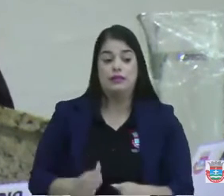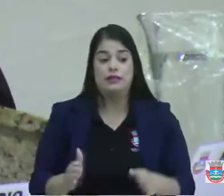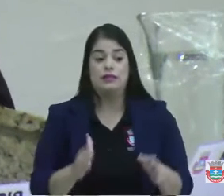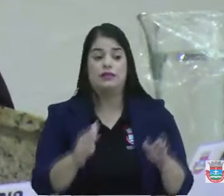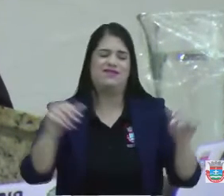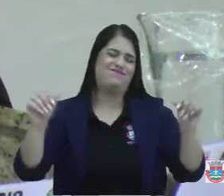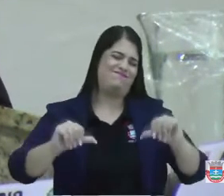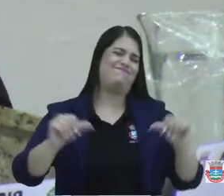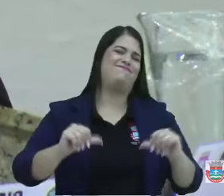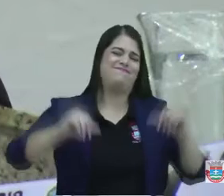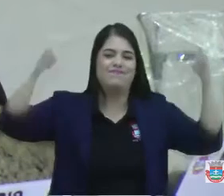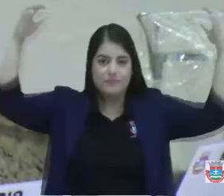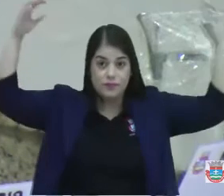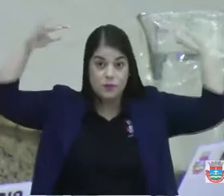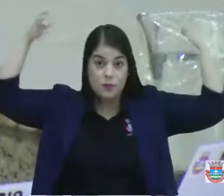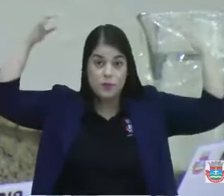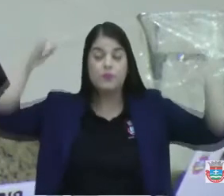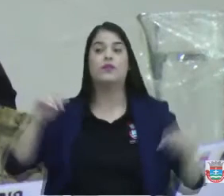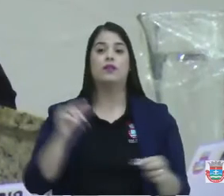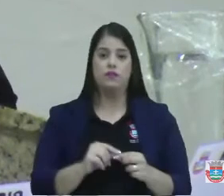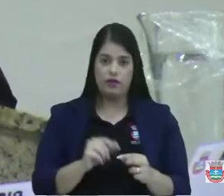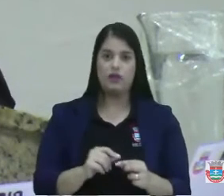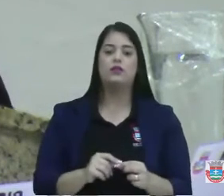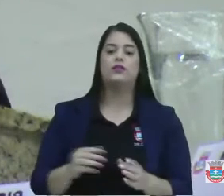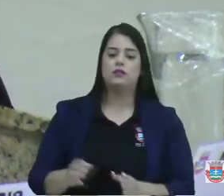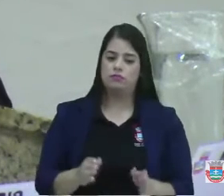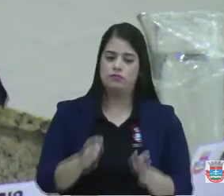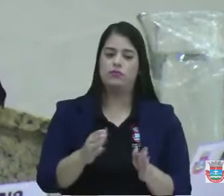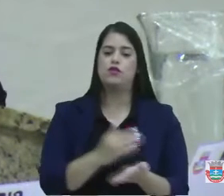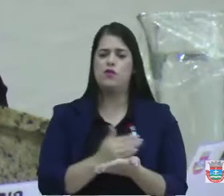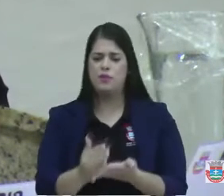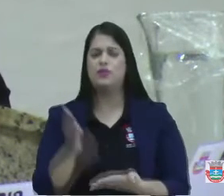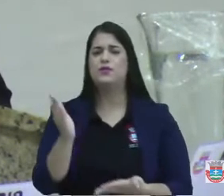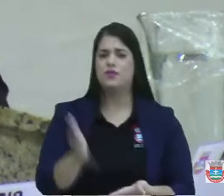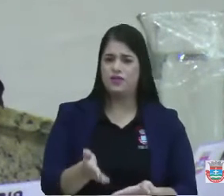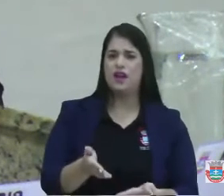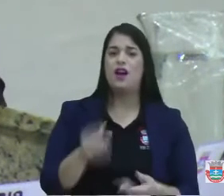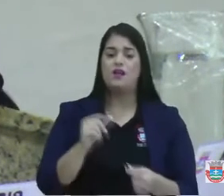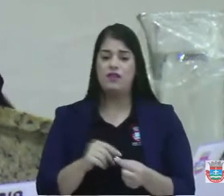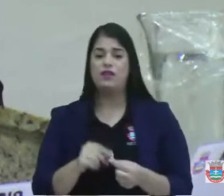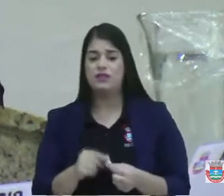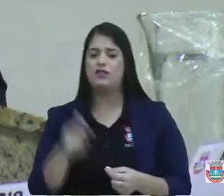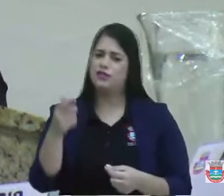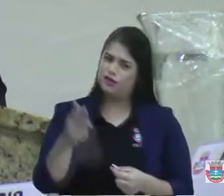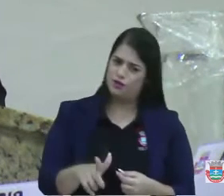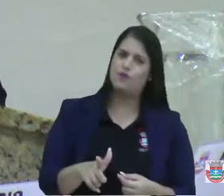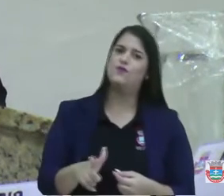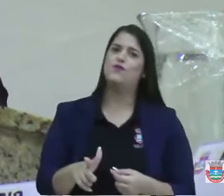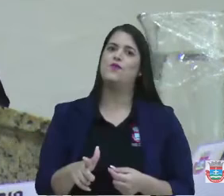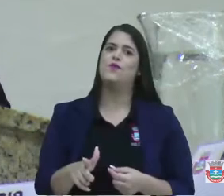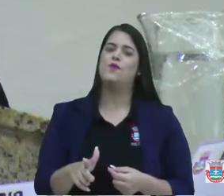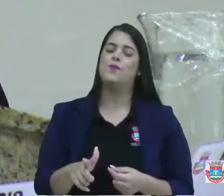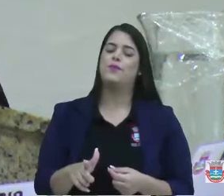foi danificada com a chuva e vai ser feito todas as estradas já começou já está fazendo já foram agregadas mais duas